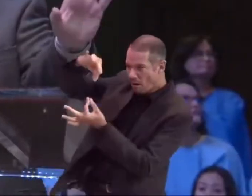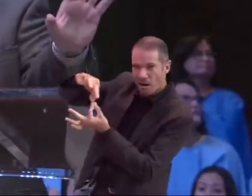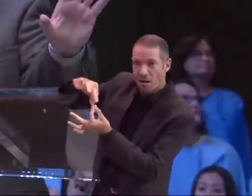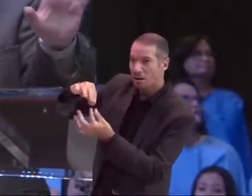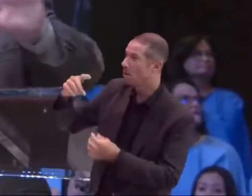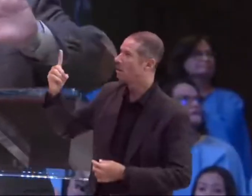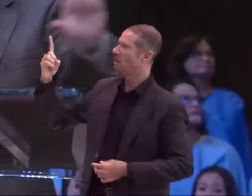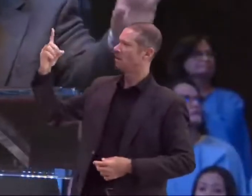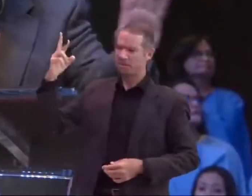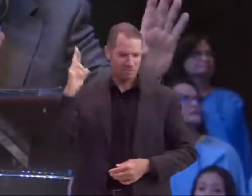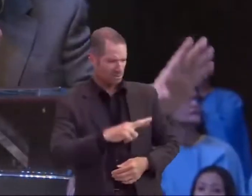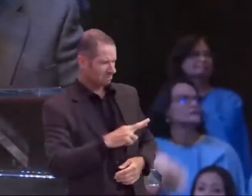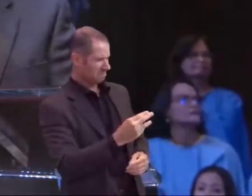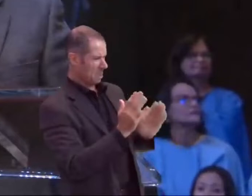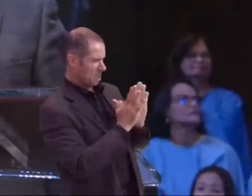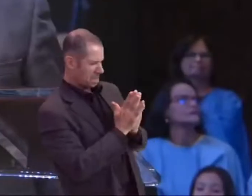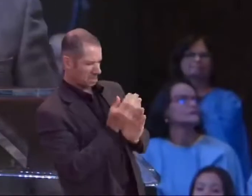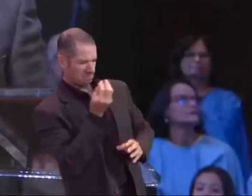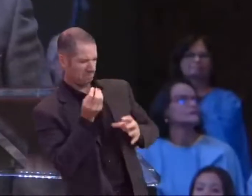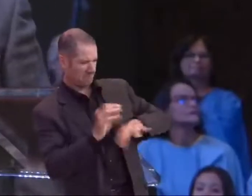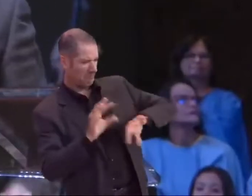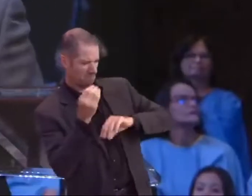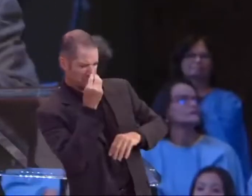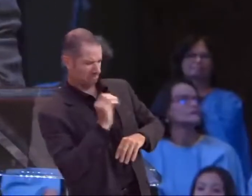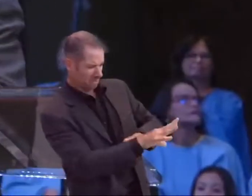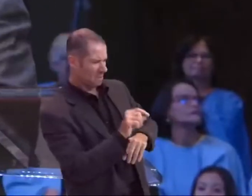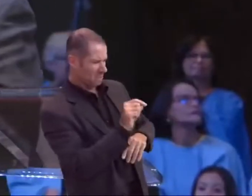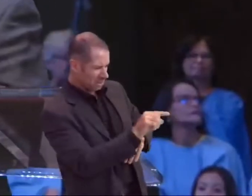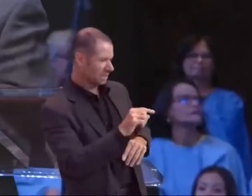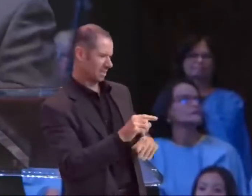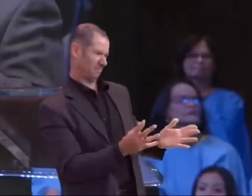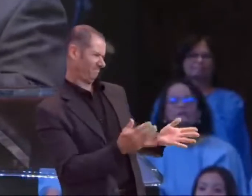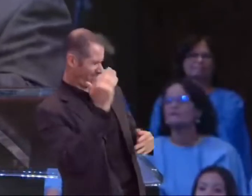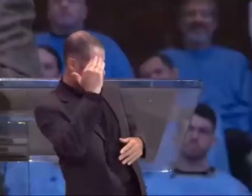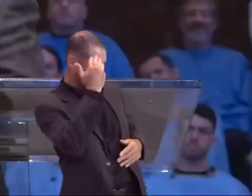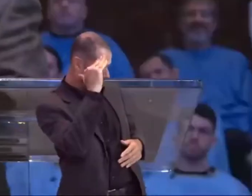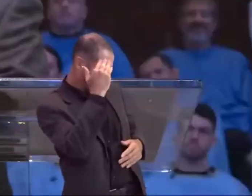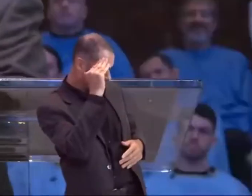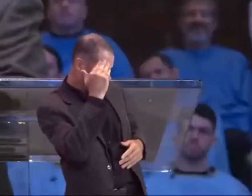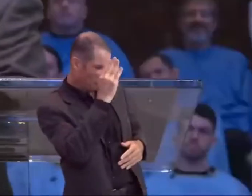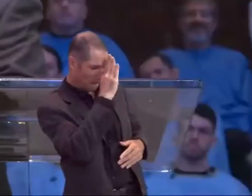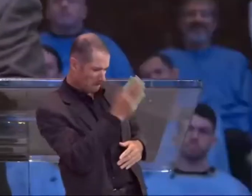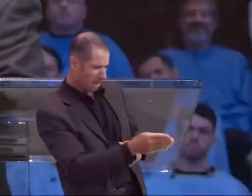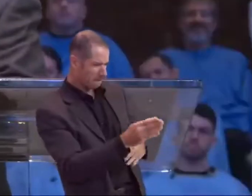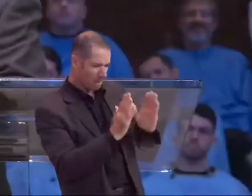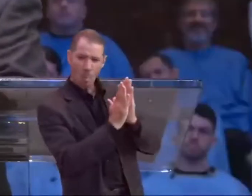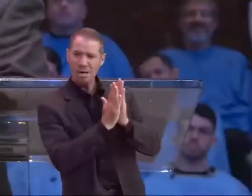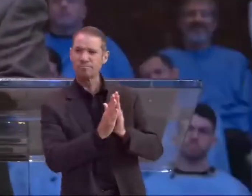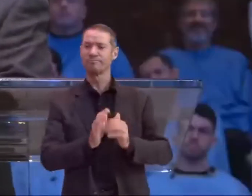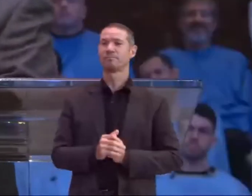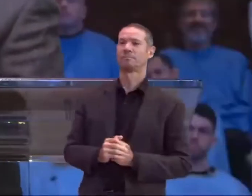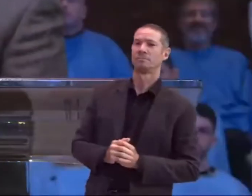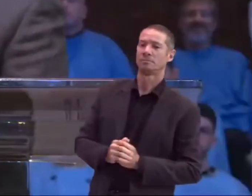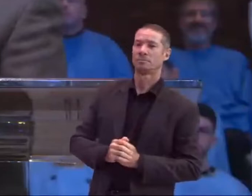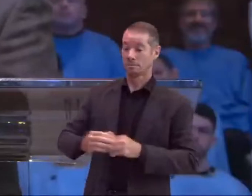Aí Deus vai dizer assim: essa oração eu não quero ouvir, porque você não entendeu a essência da oração. E